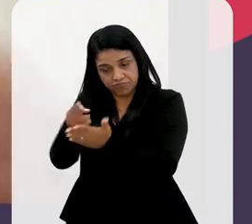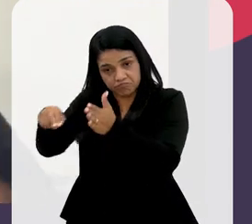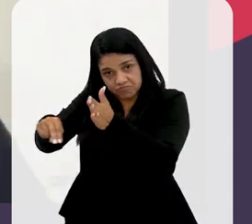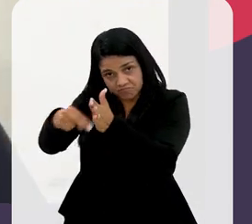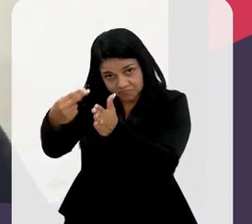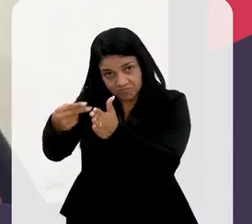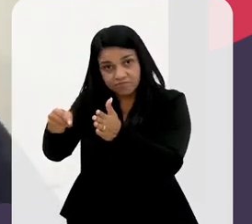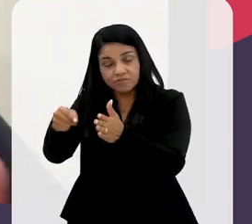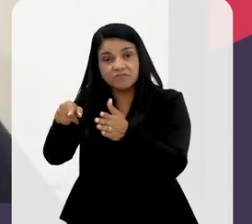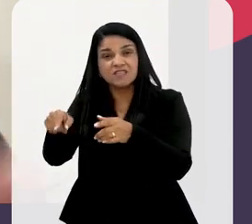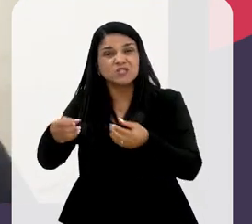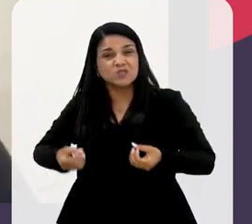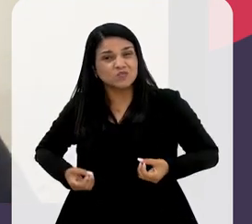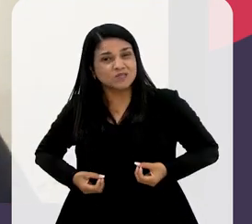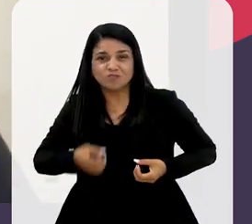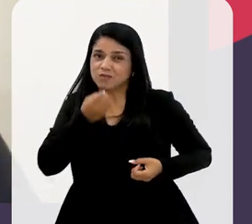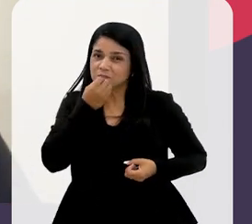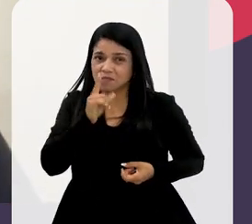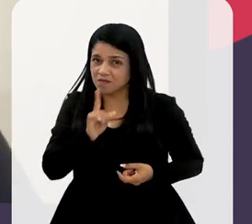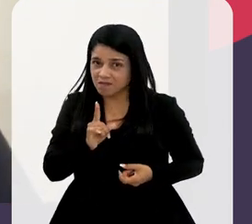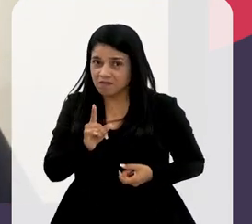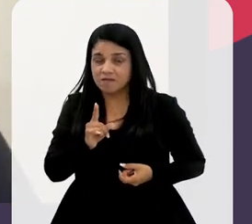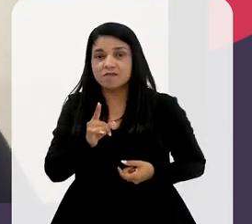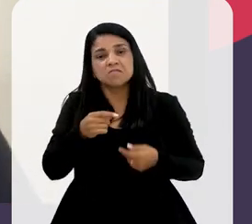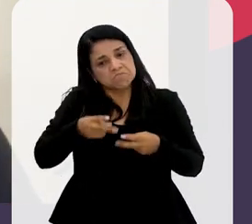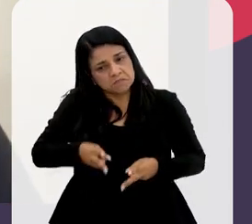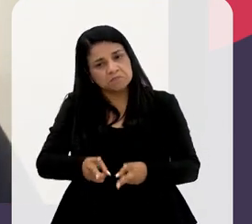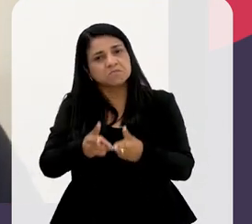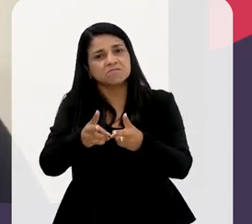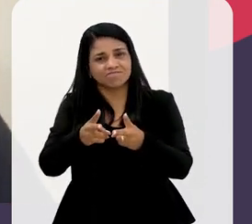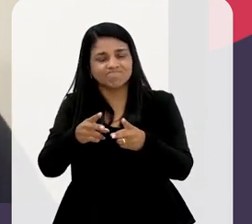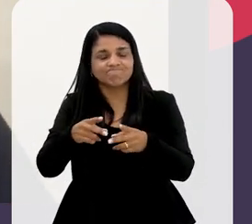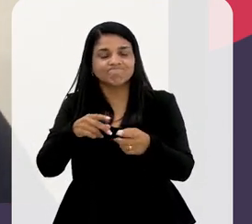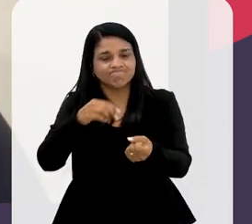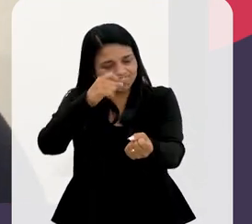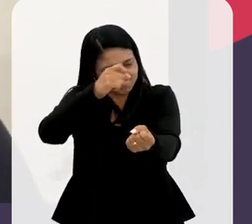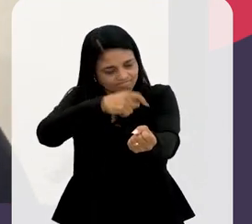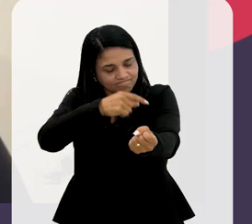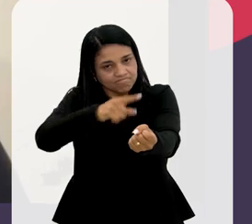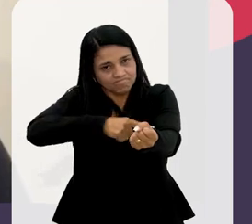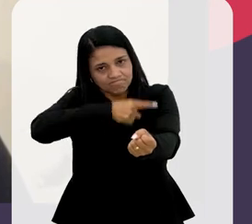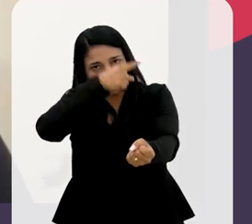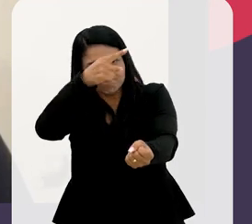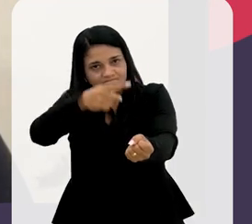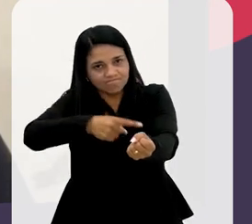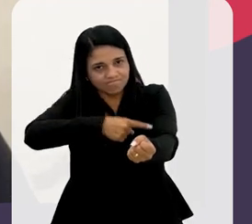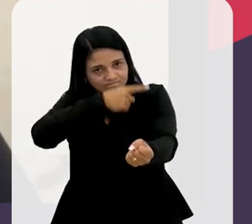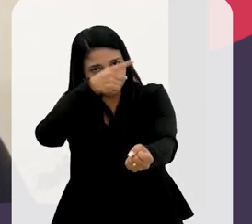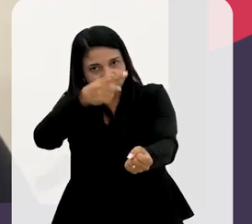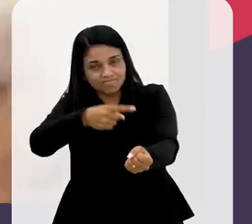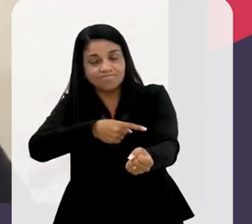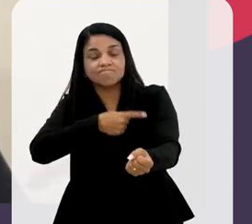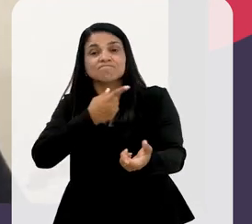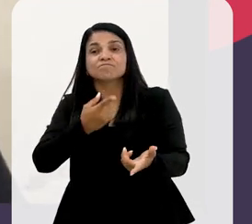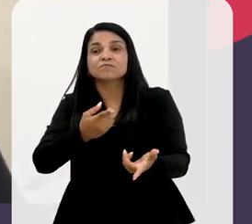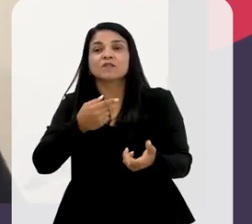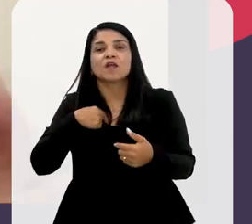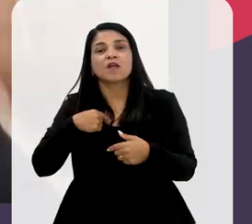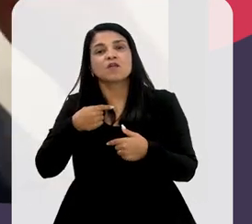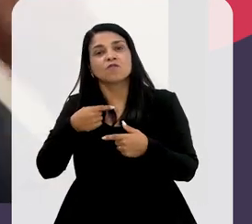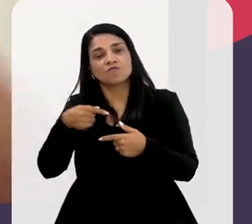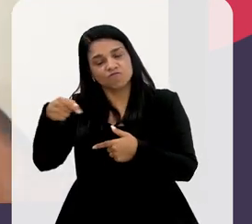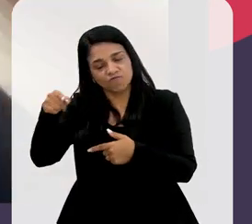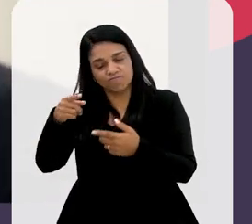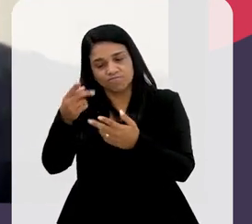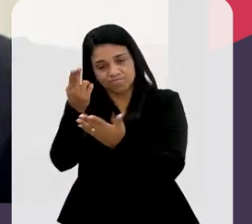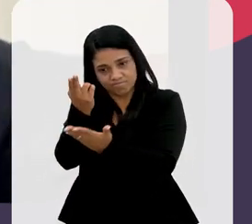cirúrgico. Porque teu índice não está muito legal, pode ser que tu tenha que fazer ainda durante muito tempo hemodiálise. Eu falei, tá bom, vou